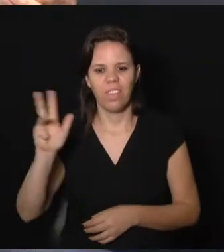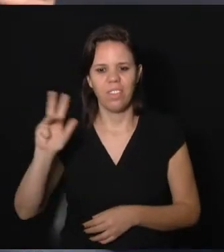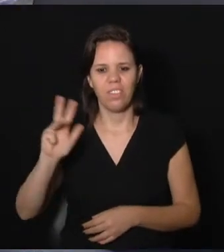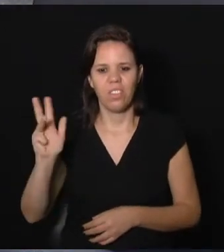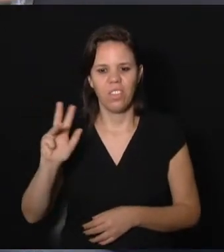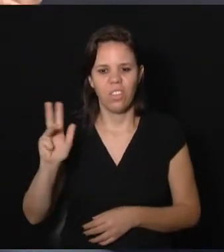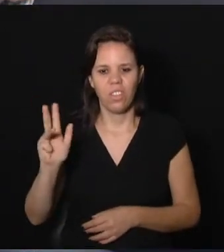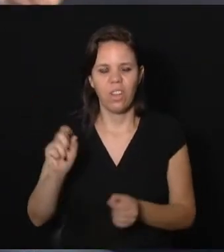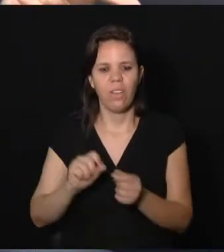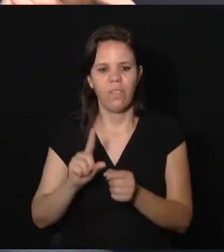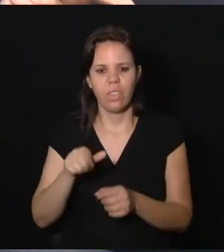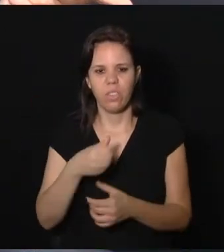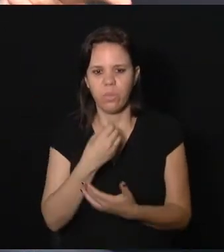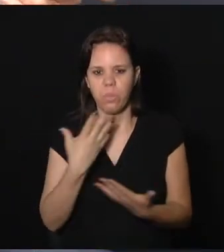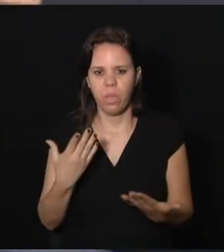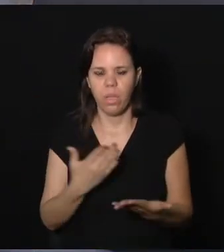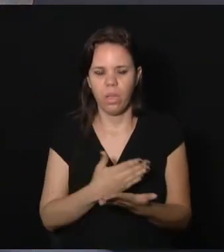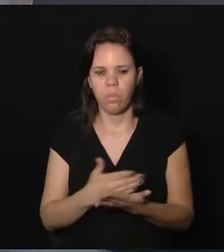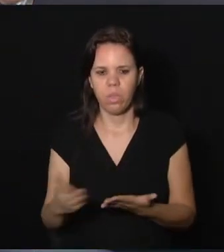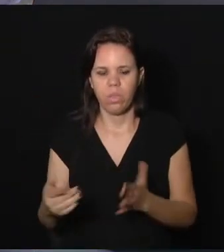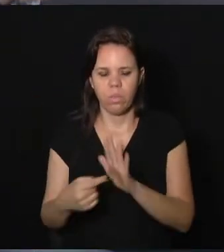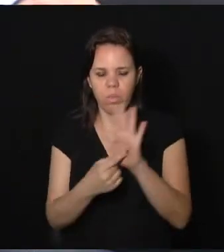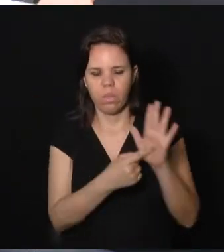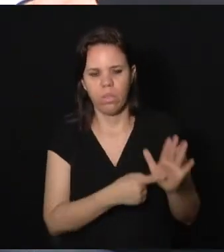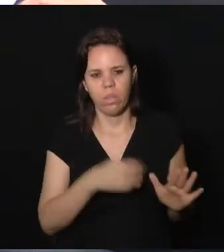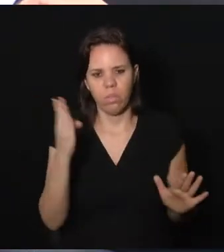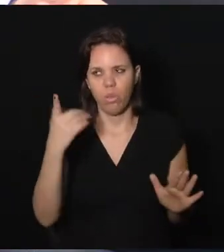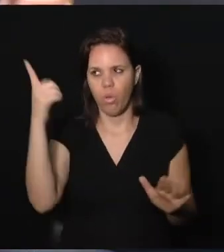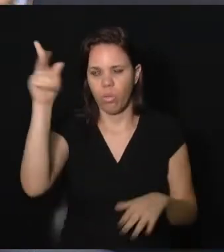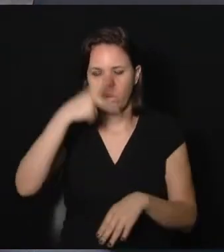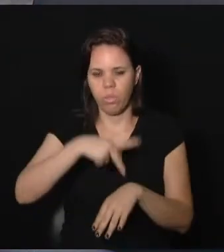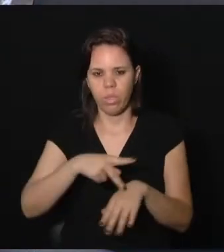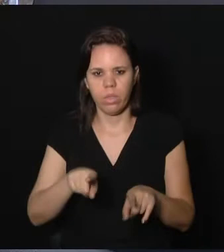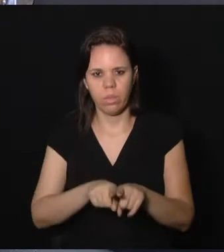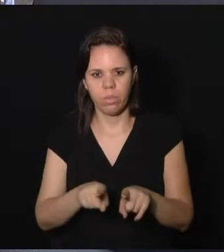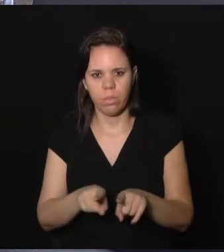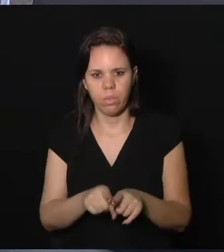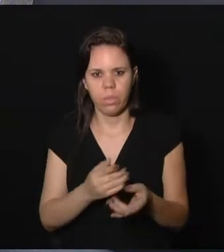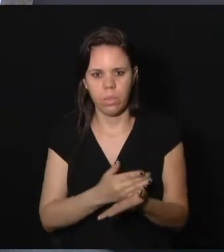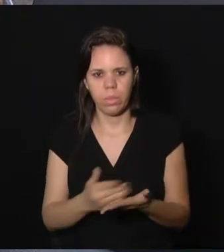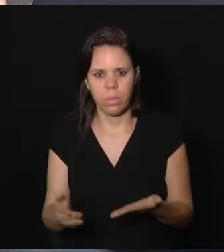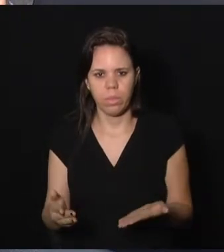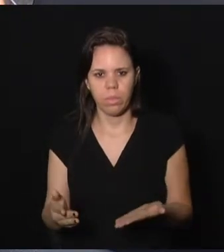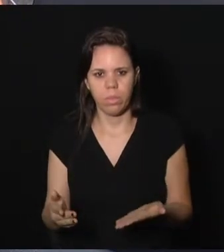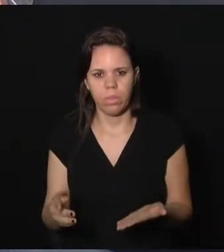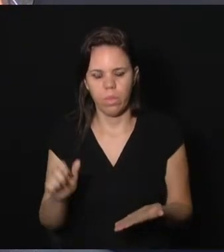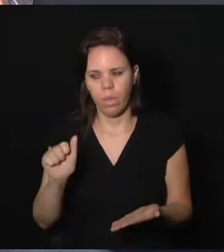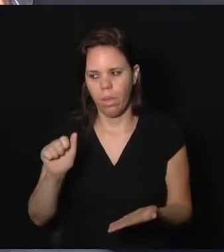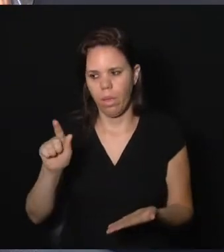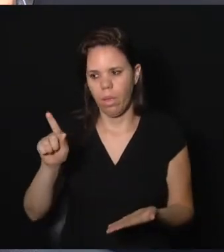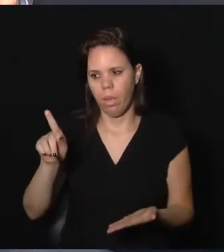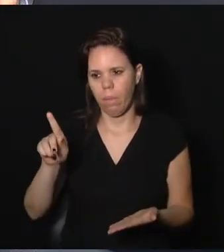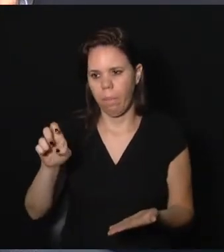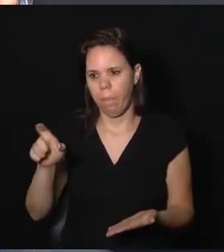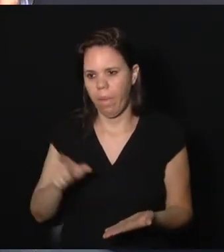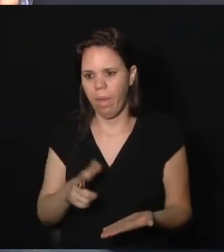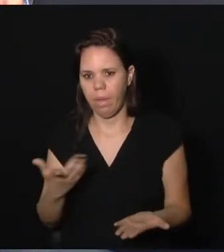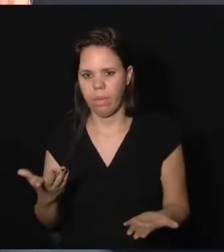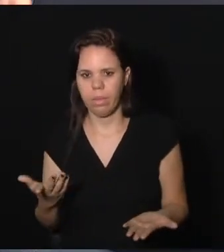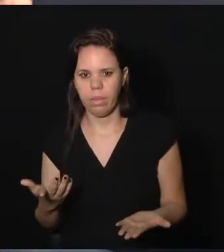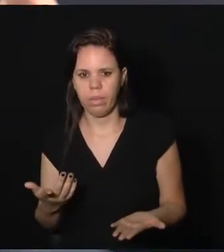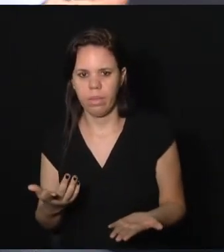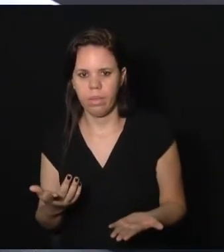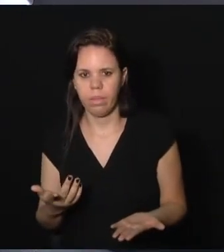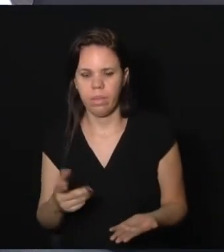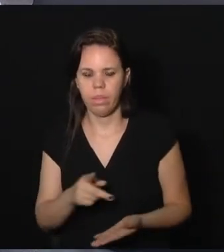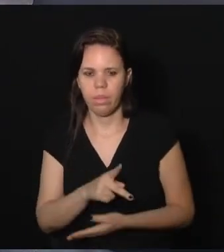Quer dizer, o Brasil começou a aparecer no exterior, tá certo? A partir da Apex. Se eu não me engano, o presidente